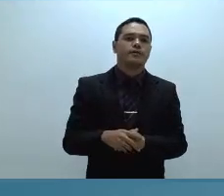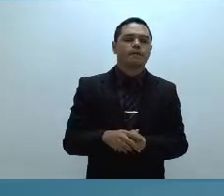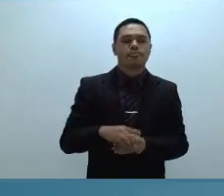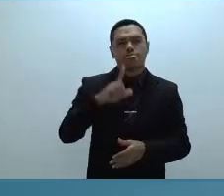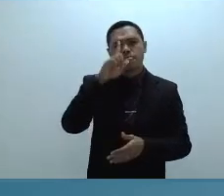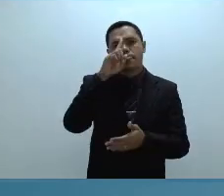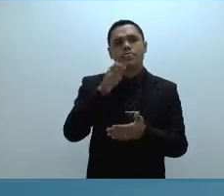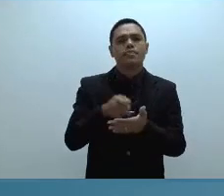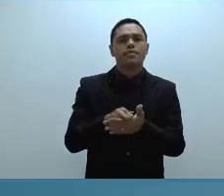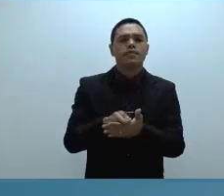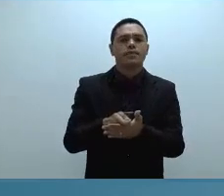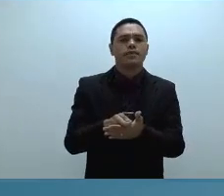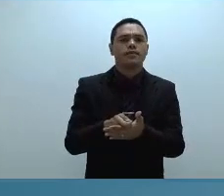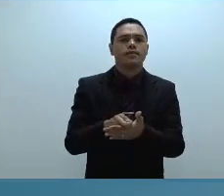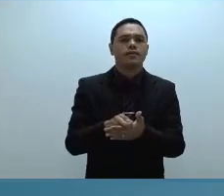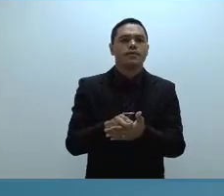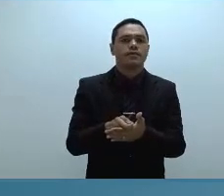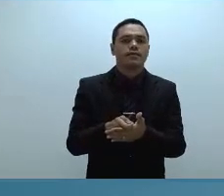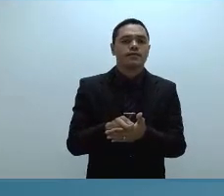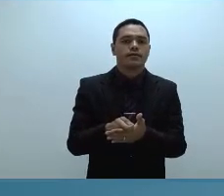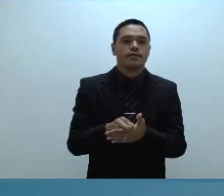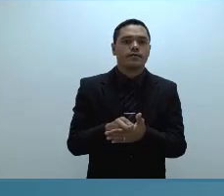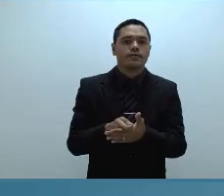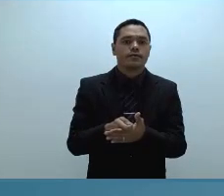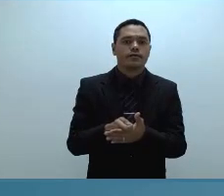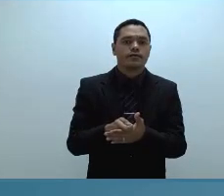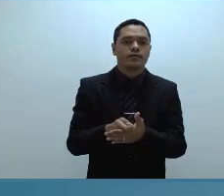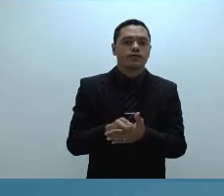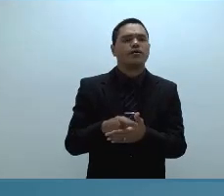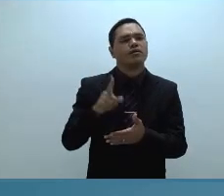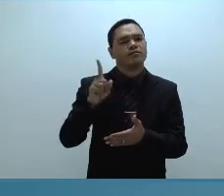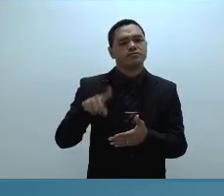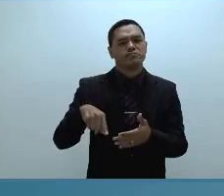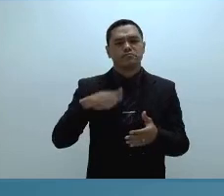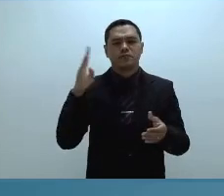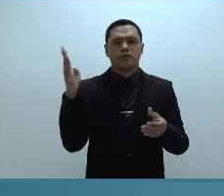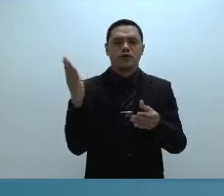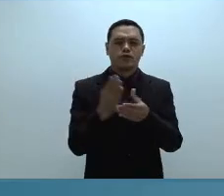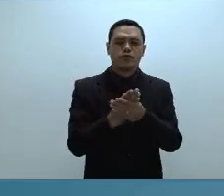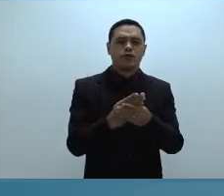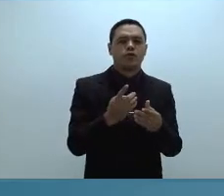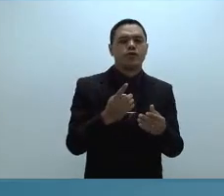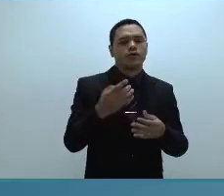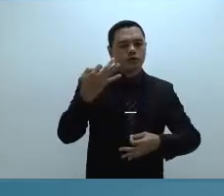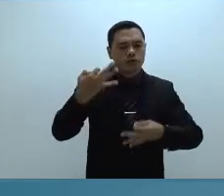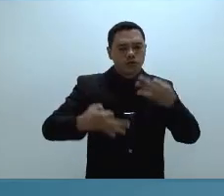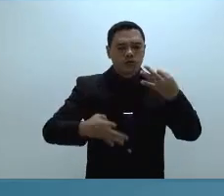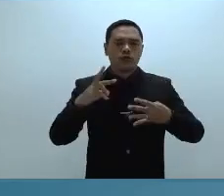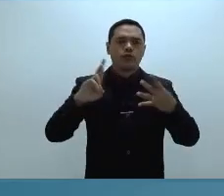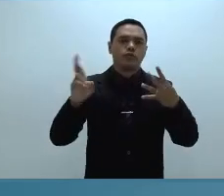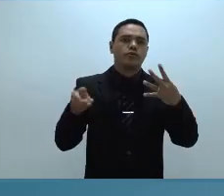decidiu que competia a turma do direito privado processar e julgar o recurso.